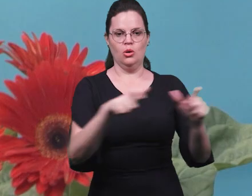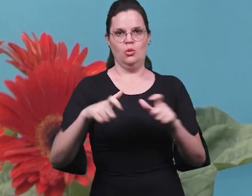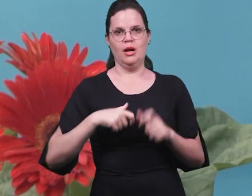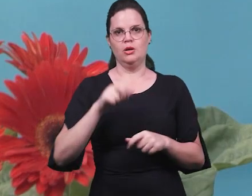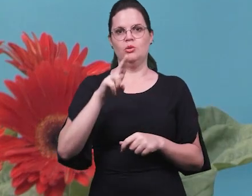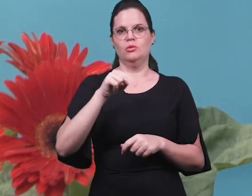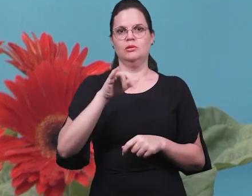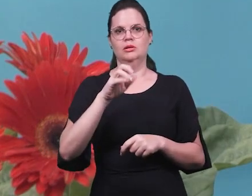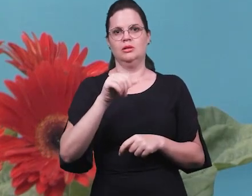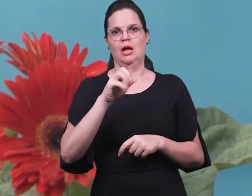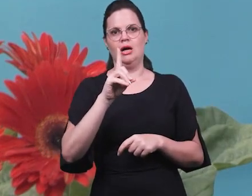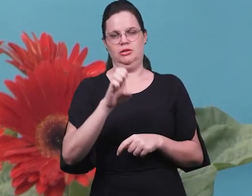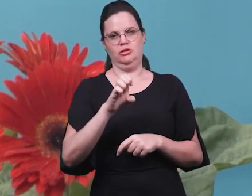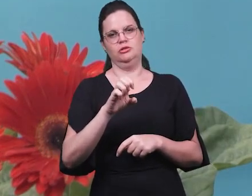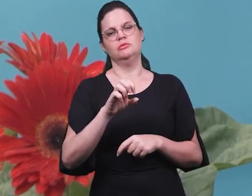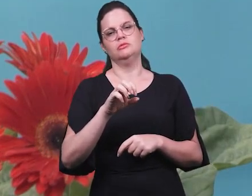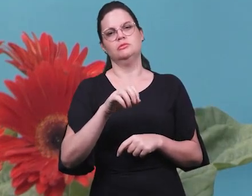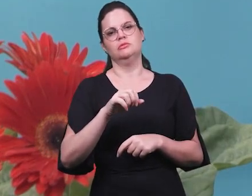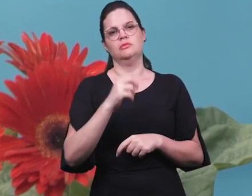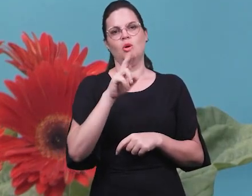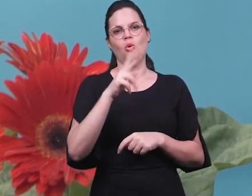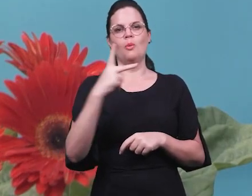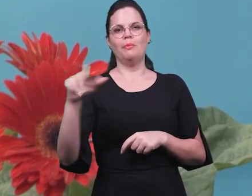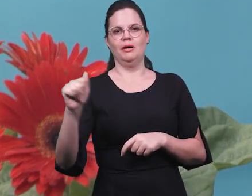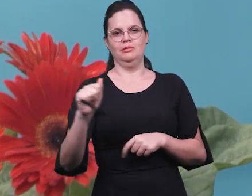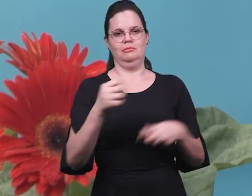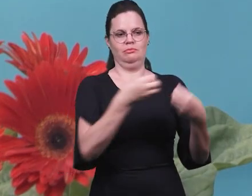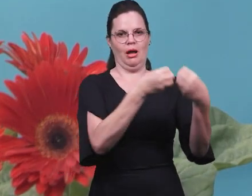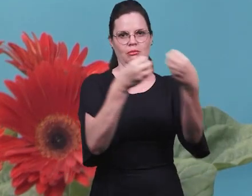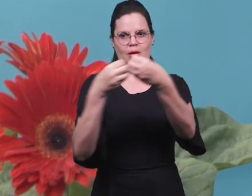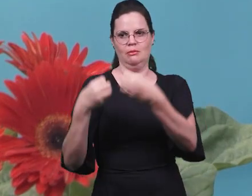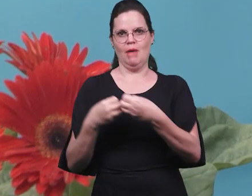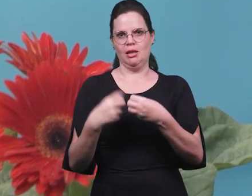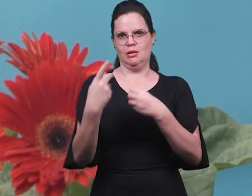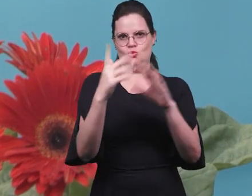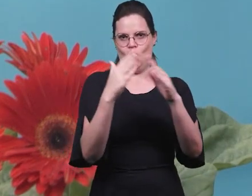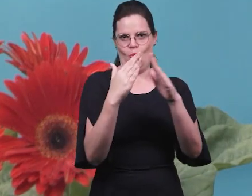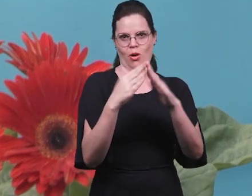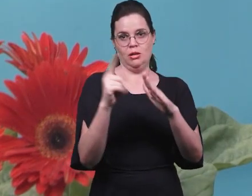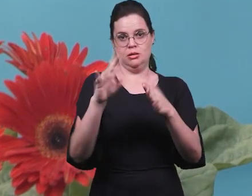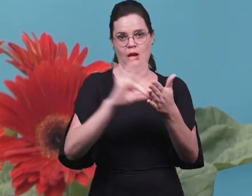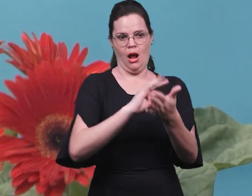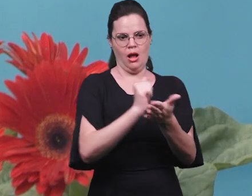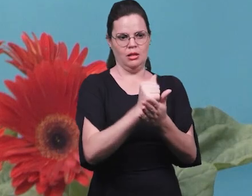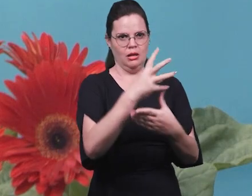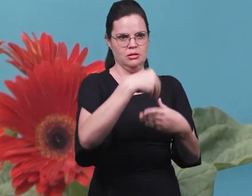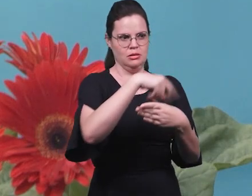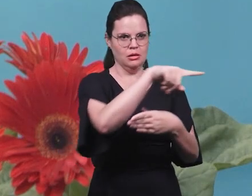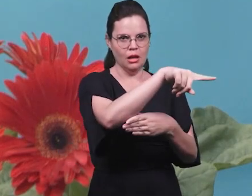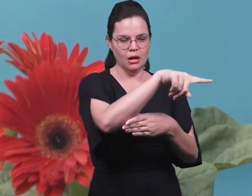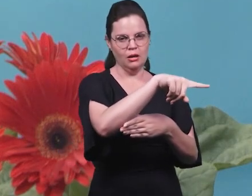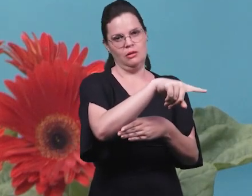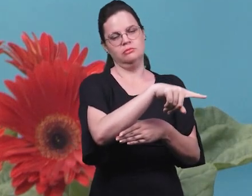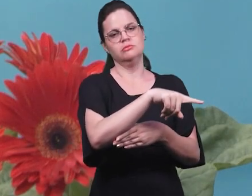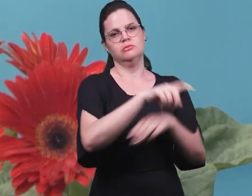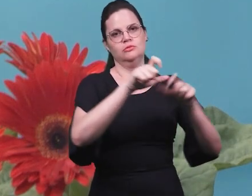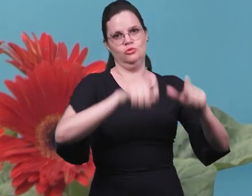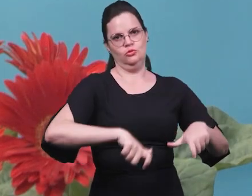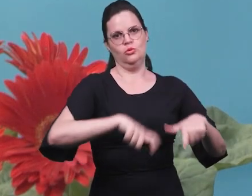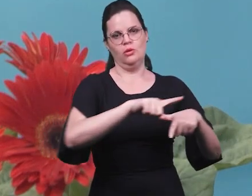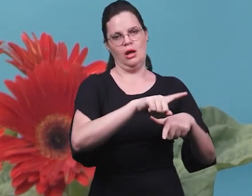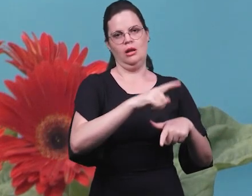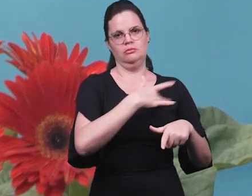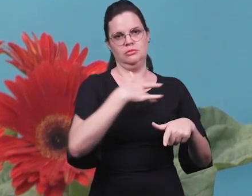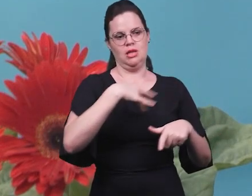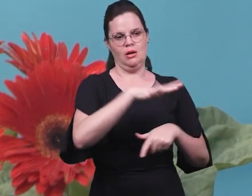unidades próximas à residência, né, do cidadão. Ele tem que se cadastrar naquela residência, naquela unidade